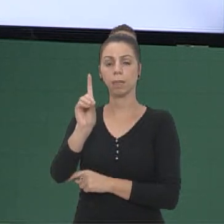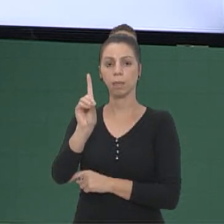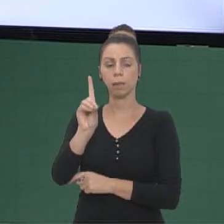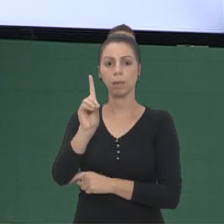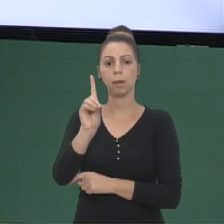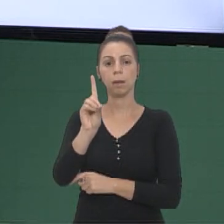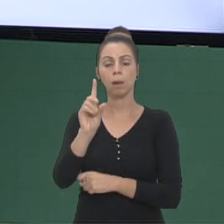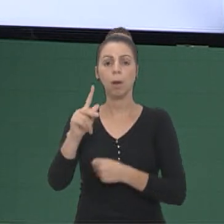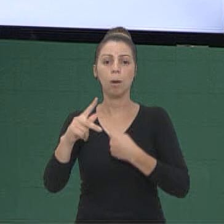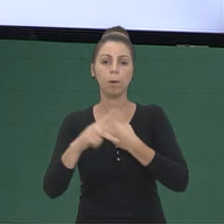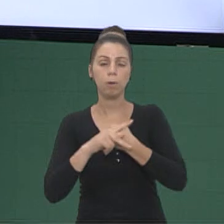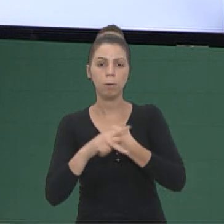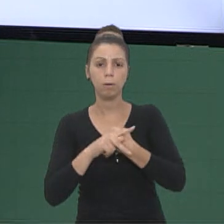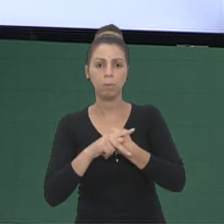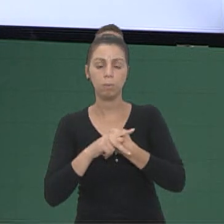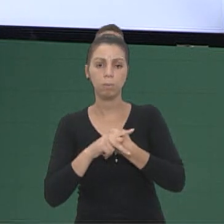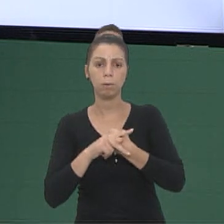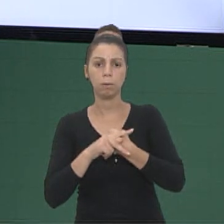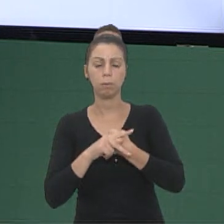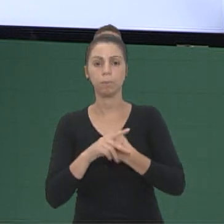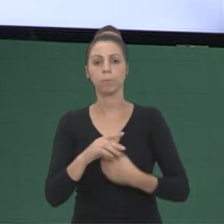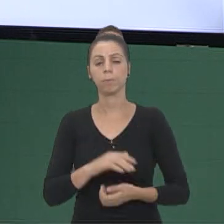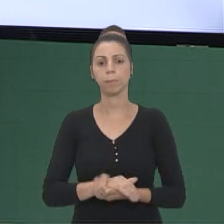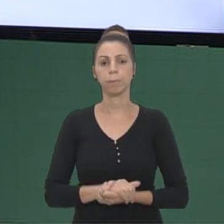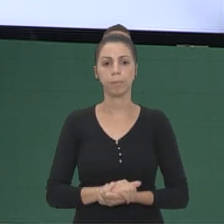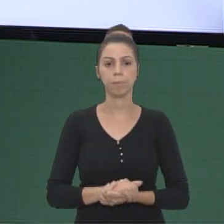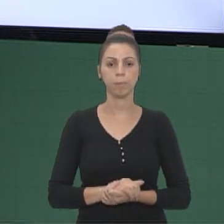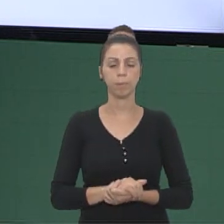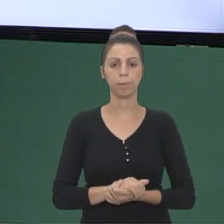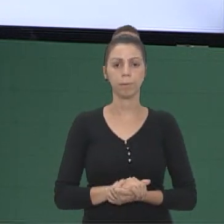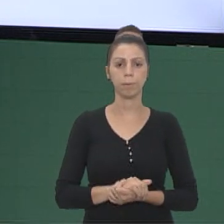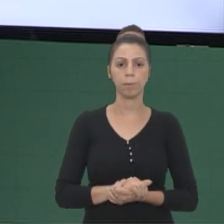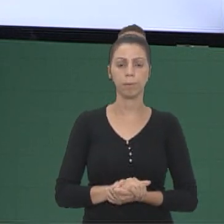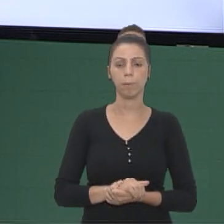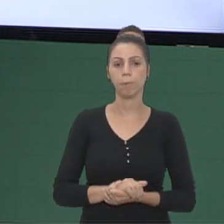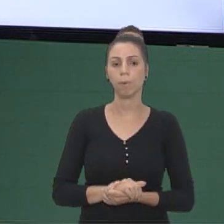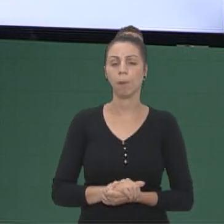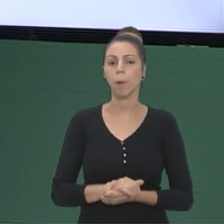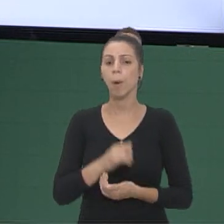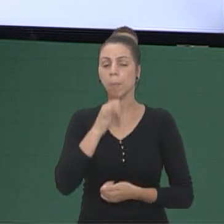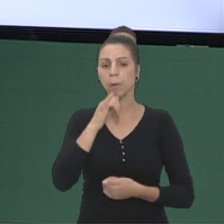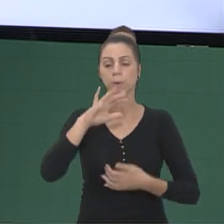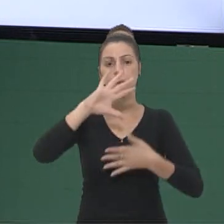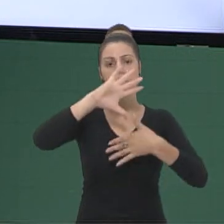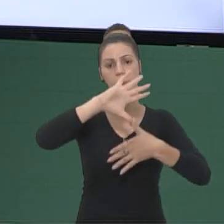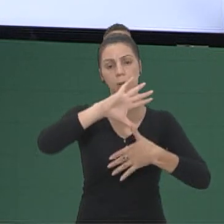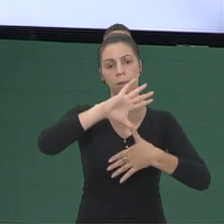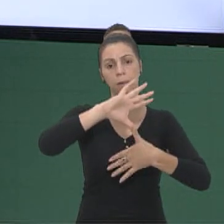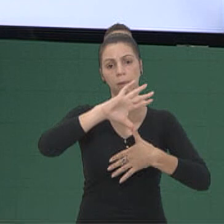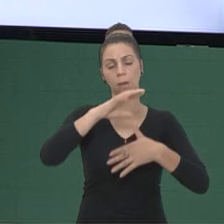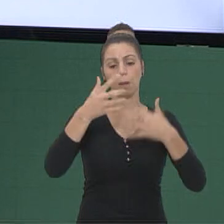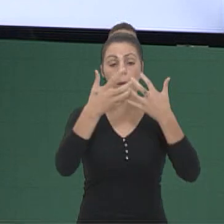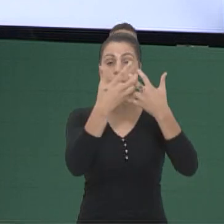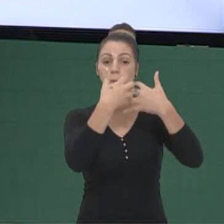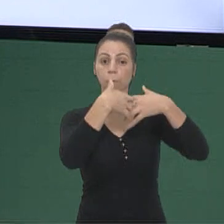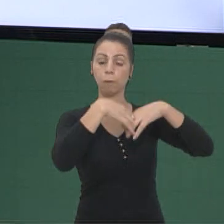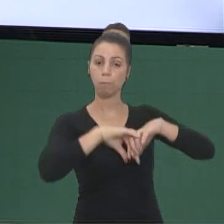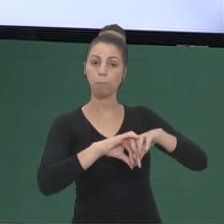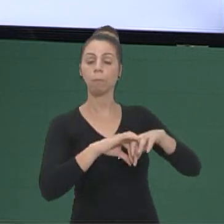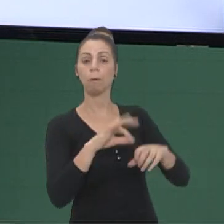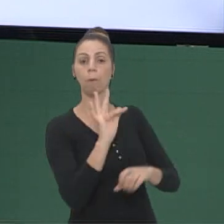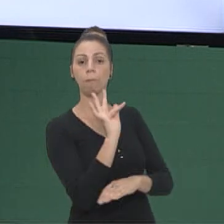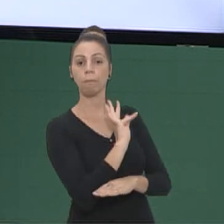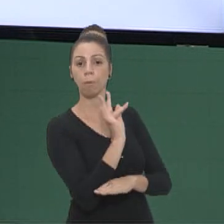tratamento. Senhor e senhora. Em alguns contextos, como aqui na América, por exemplo, funciona para o formal e